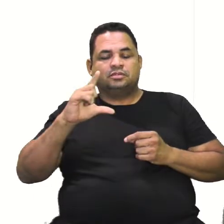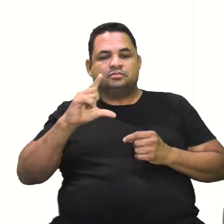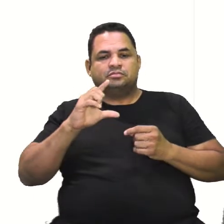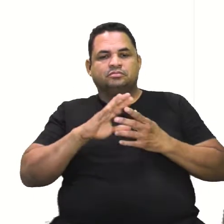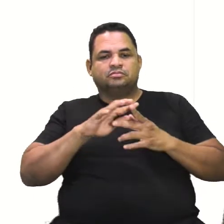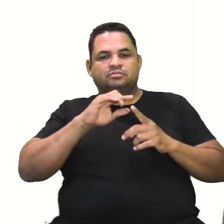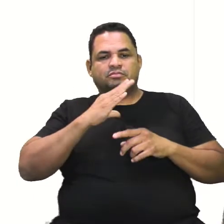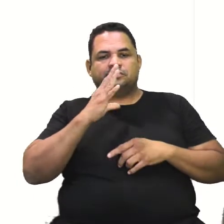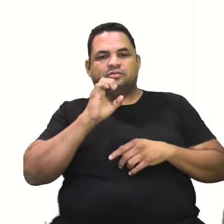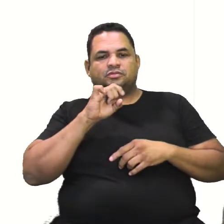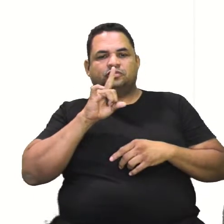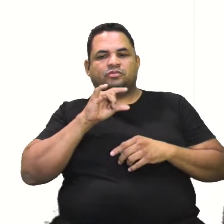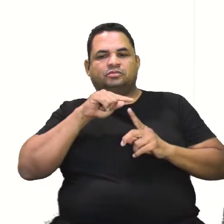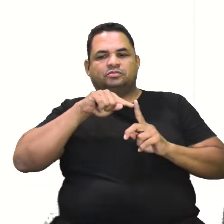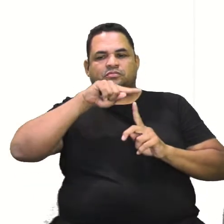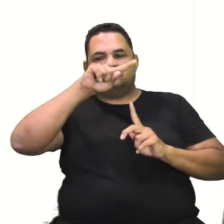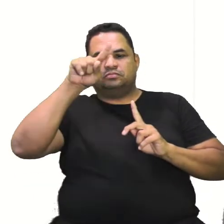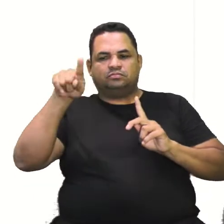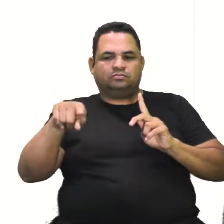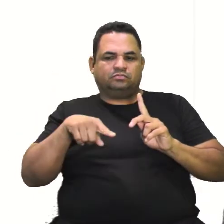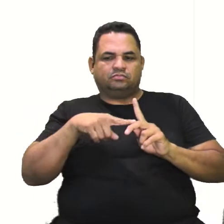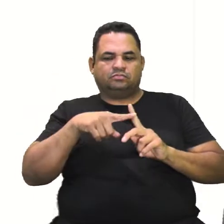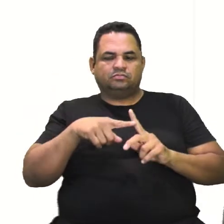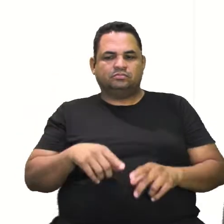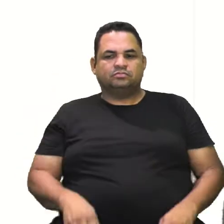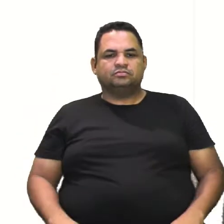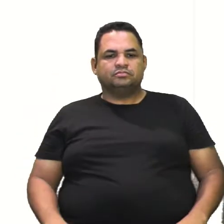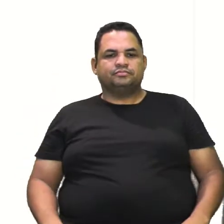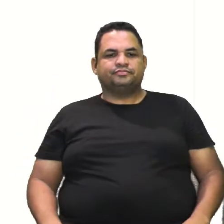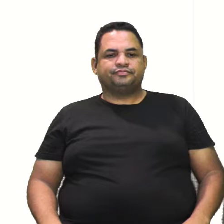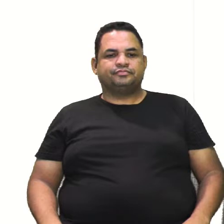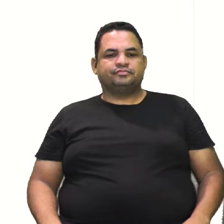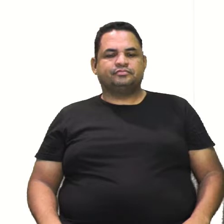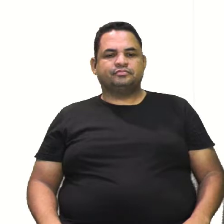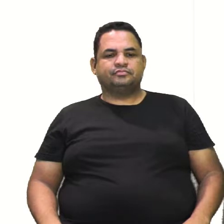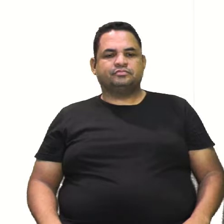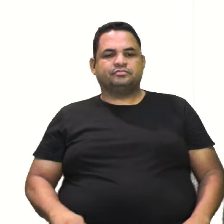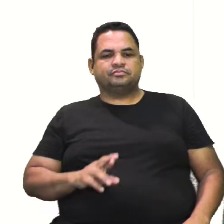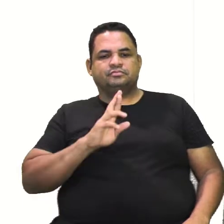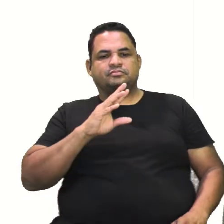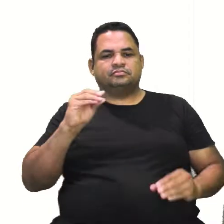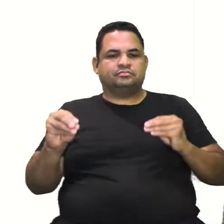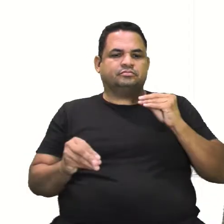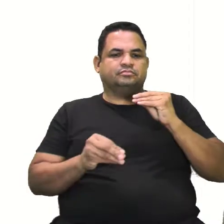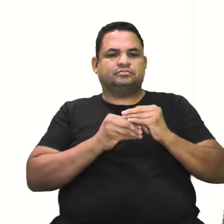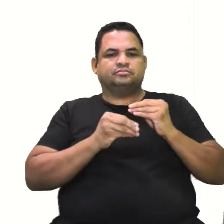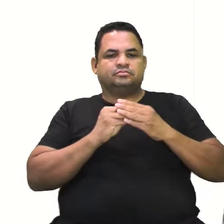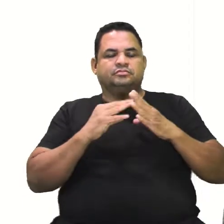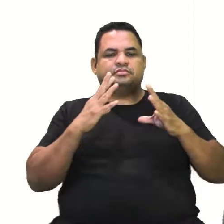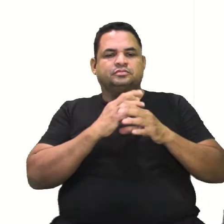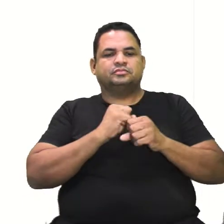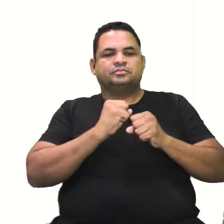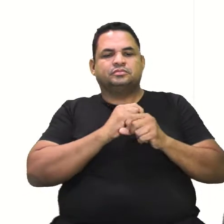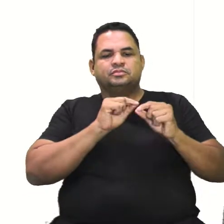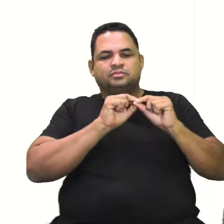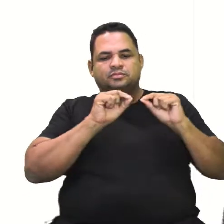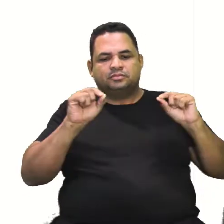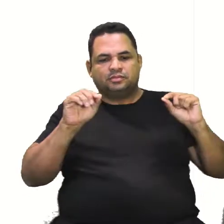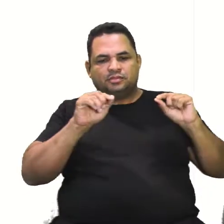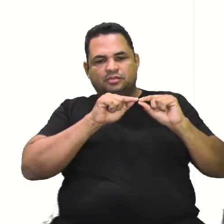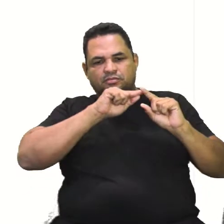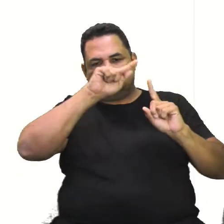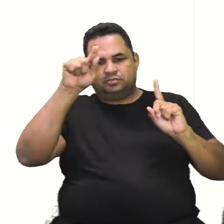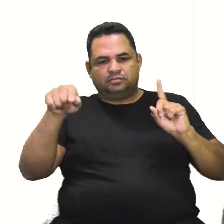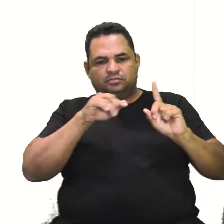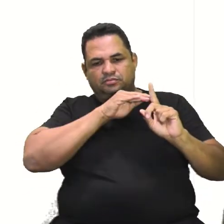maior corda de uma circunferência. E aqui mostra que o raio, né, está inserido aqui para calcular o comprimento da circunferência.